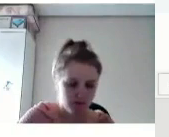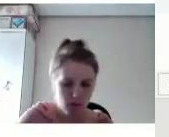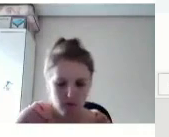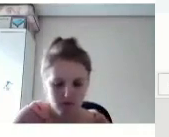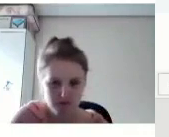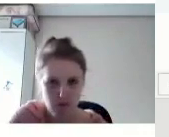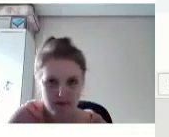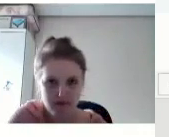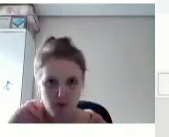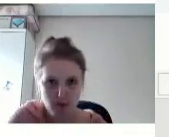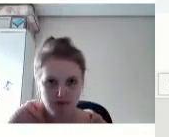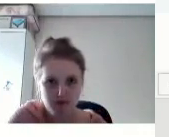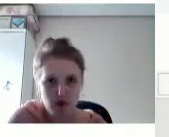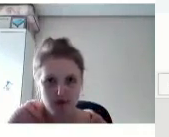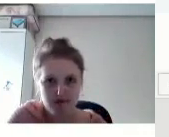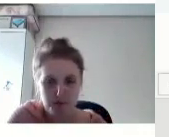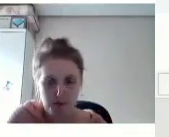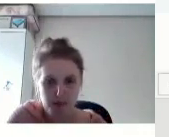gente sabe que o